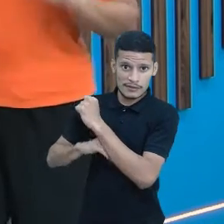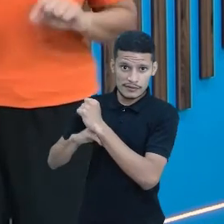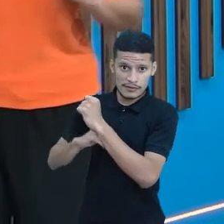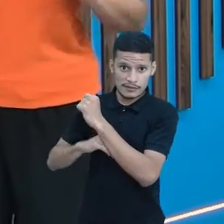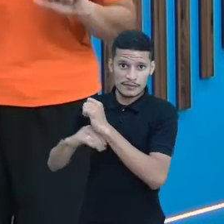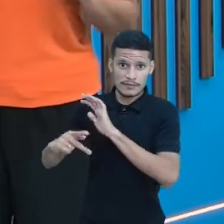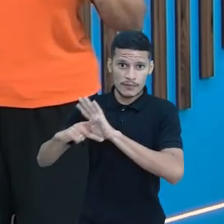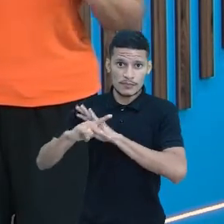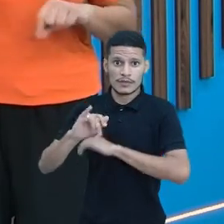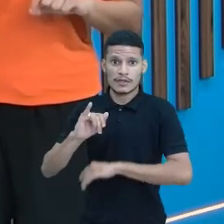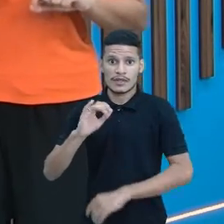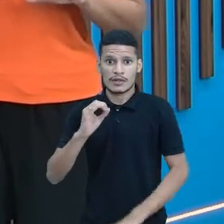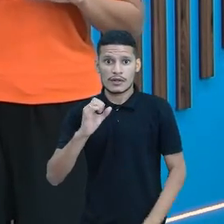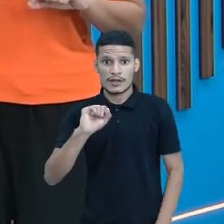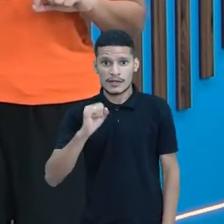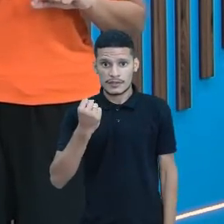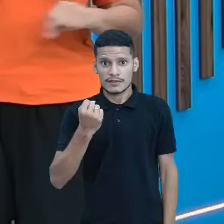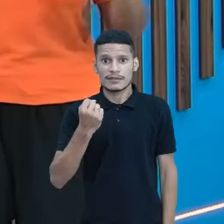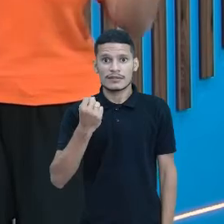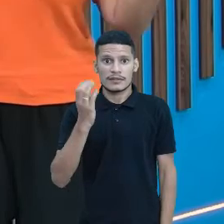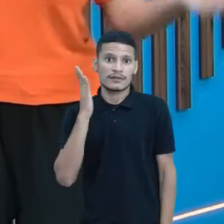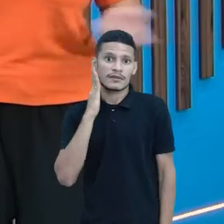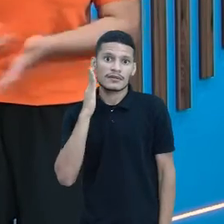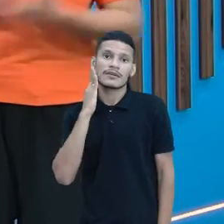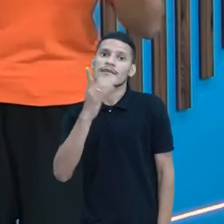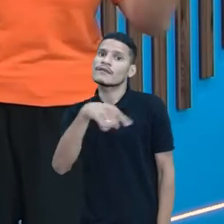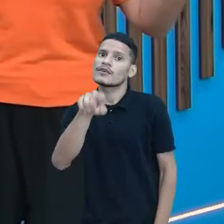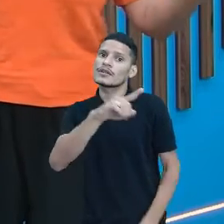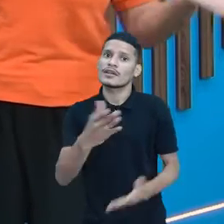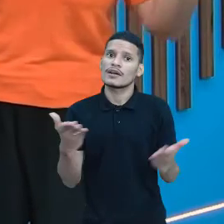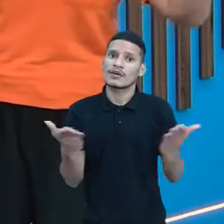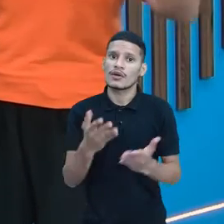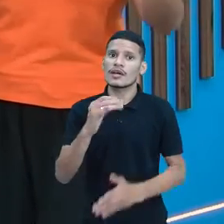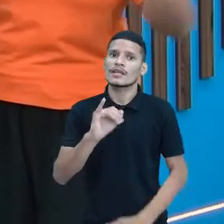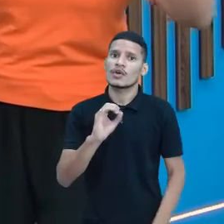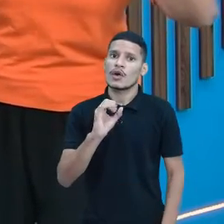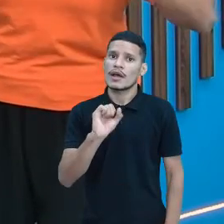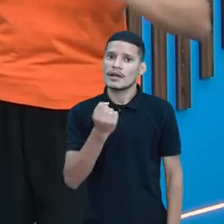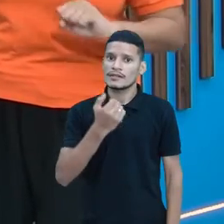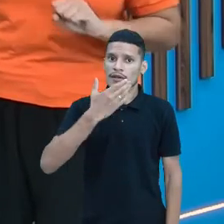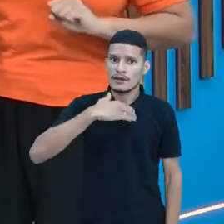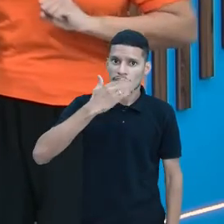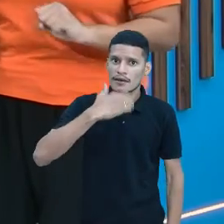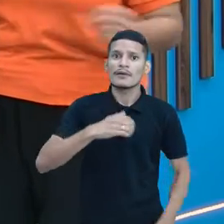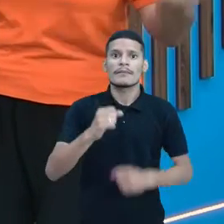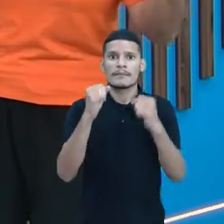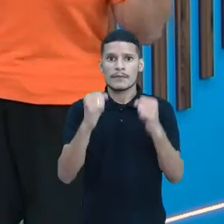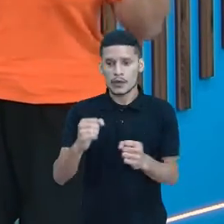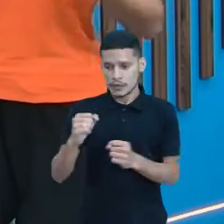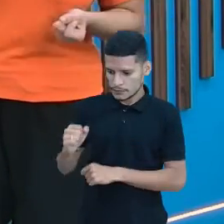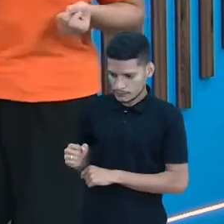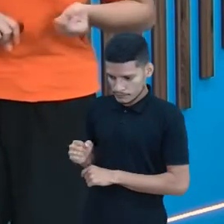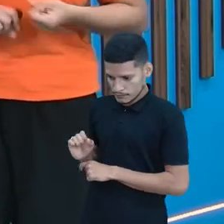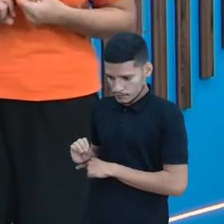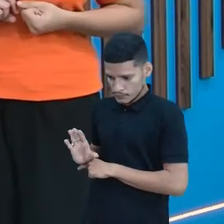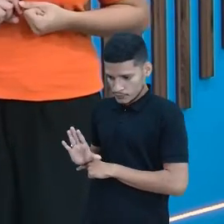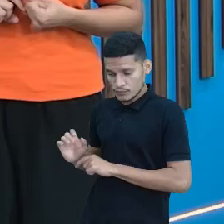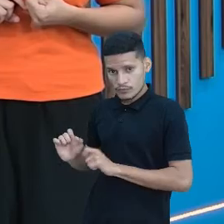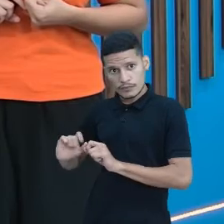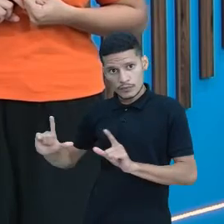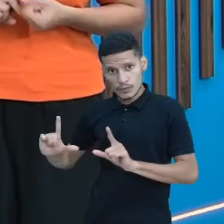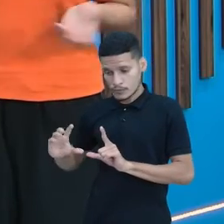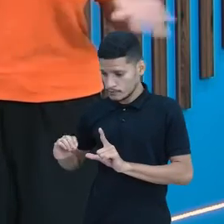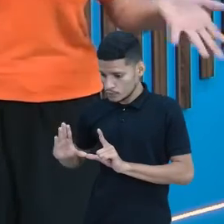os aparelhos iOS, certo? Então vocês, donos de iOS, podem pegar agora seus aparelhos, direcionar para a